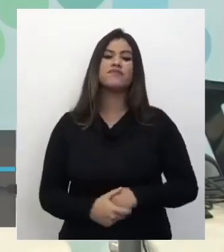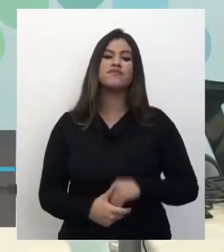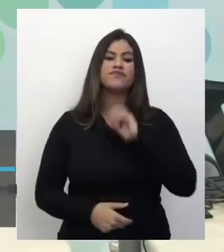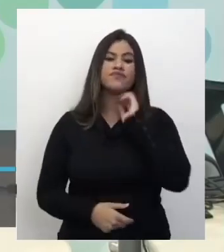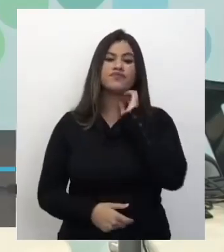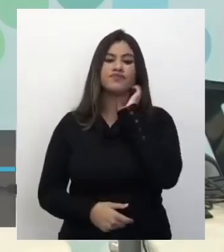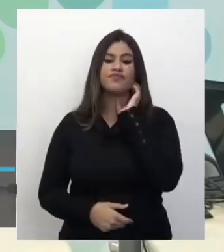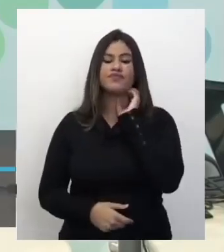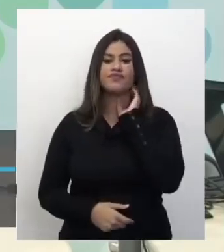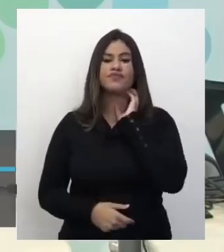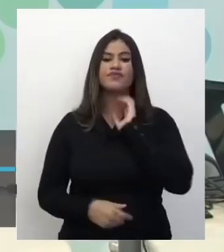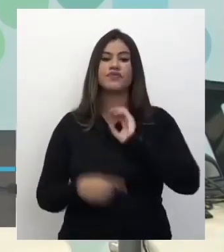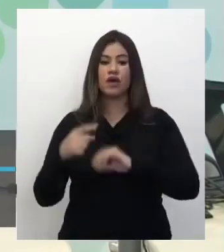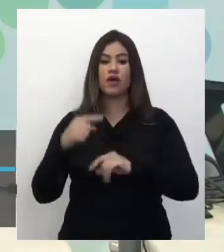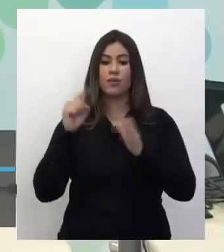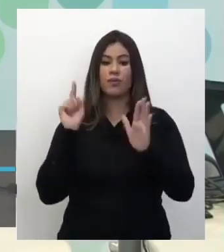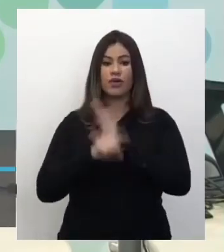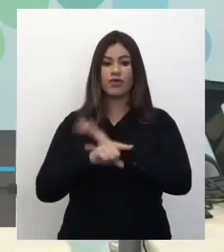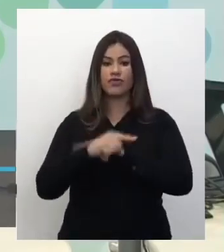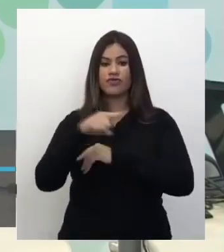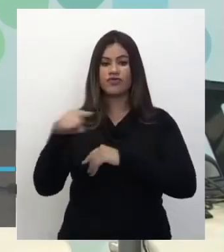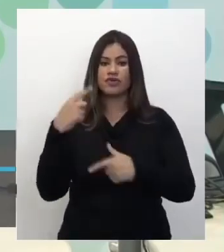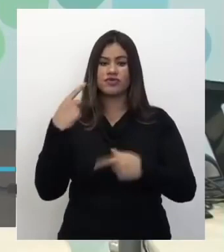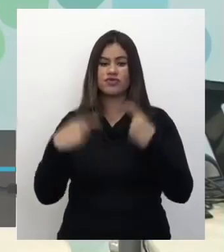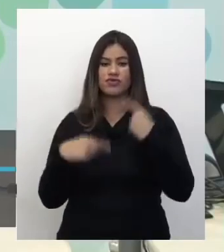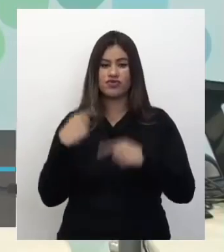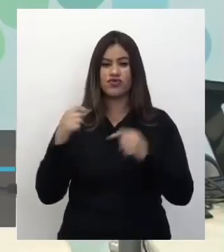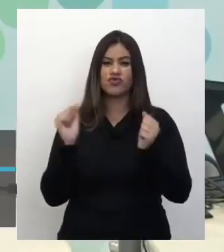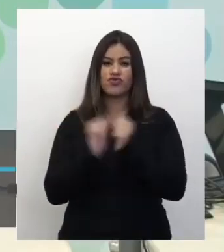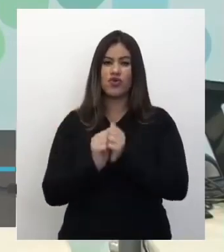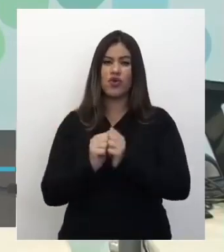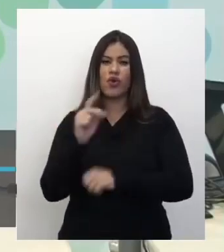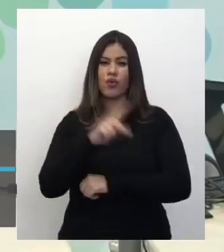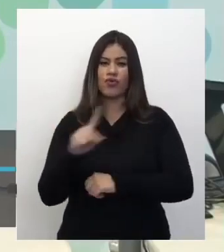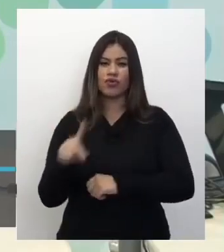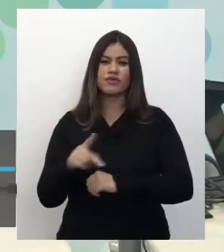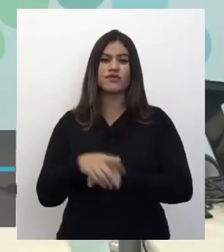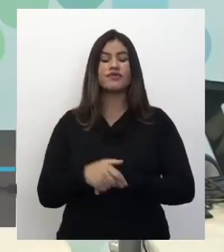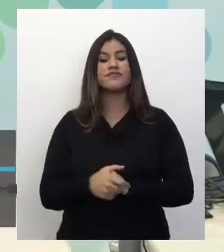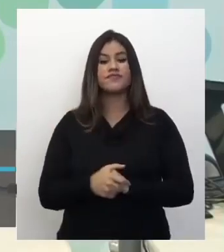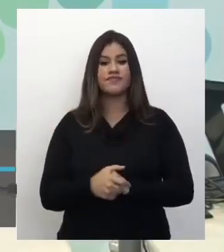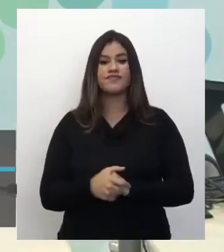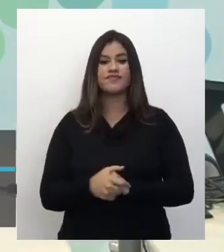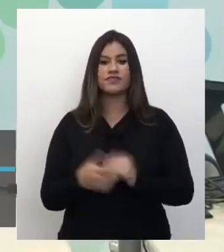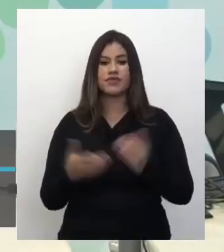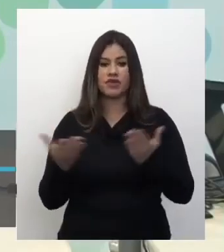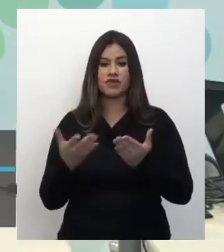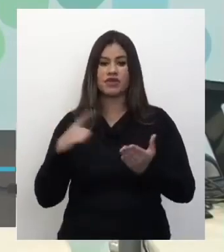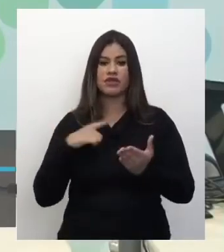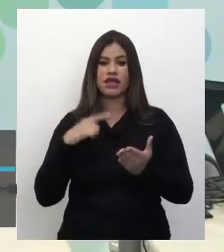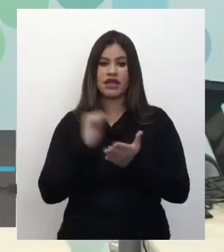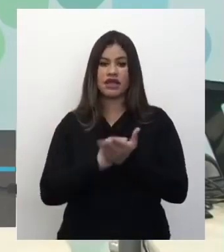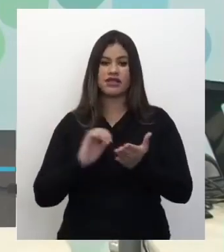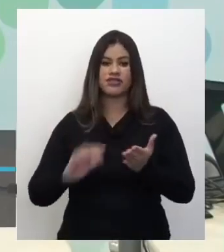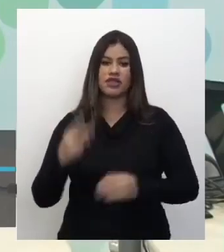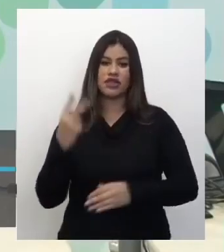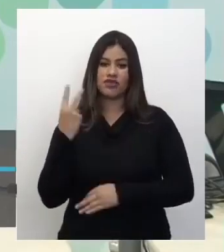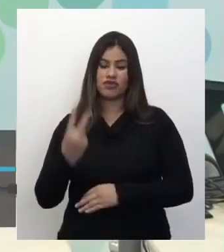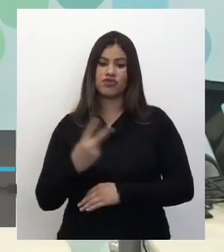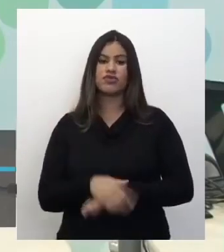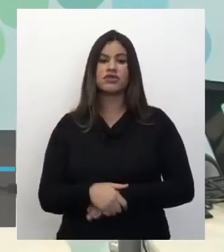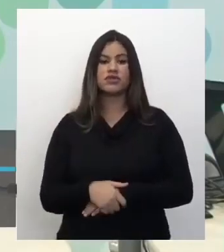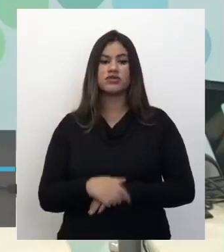fica aí esse questionamento para você discutir com seus professores, vale muito a pena. E agora nós vamos para uma atividade que é a atividade 2.